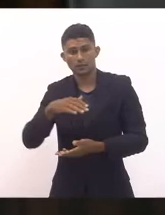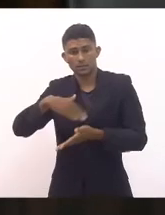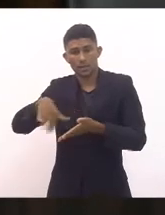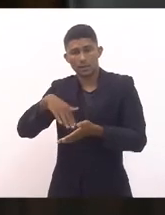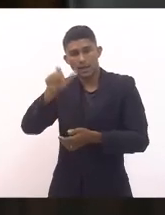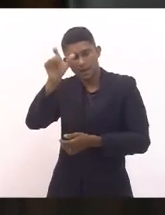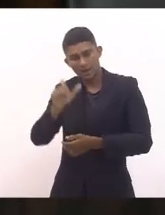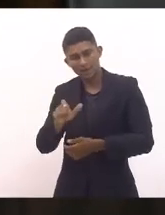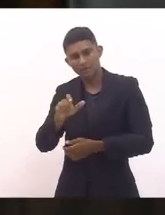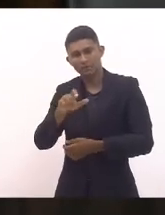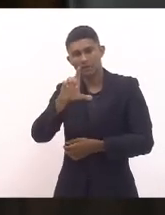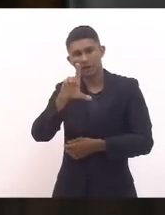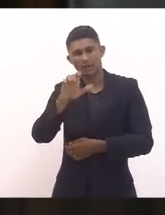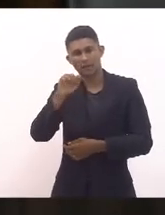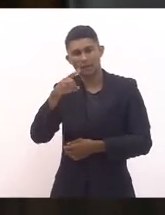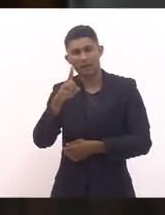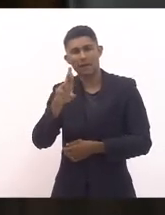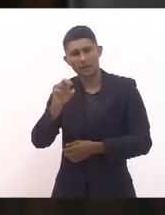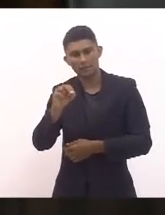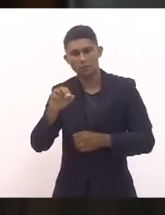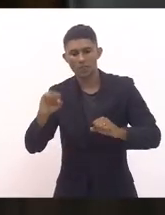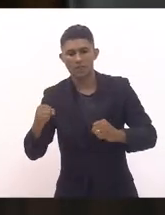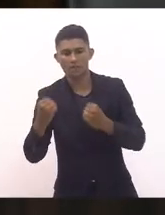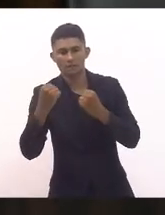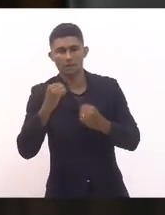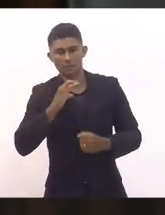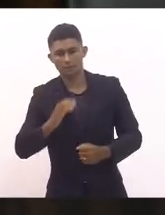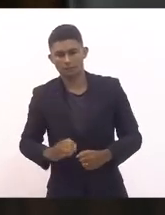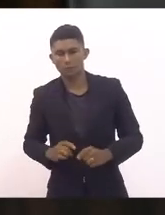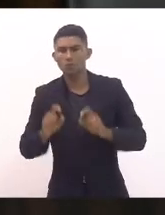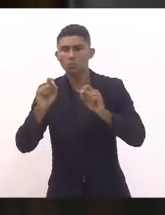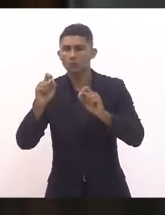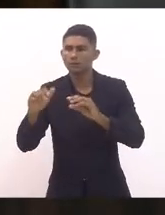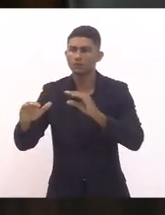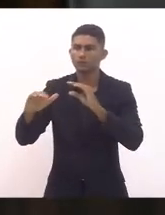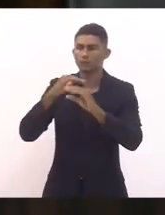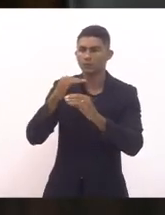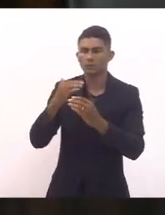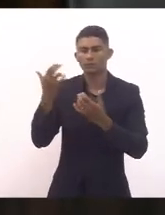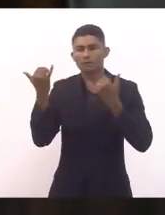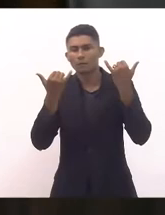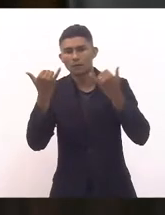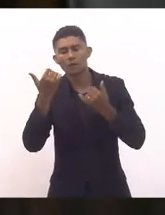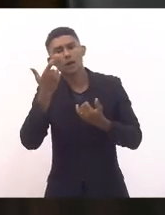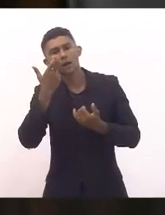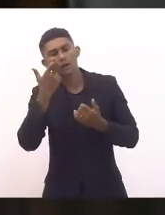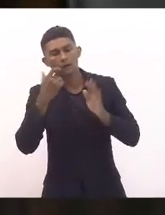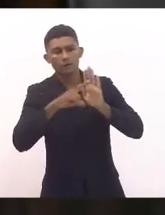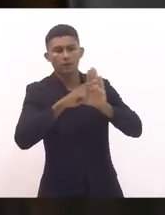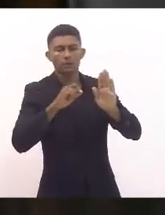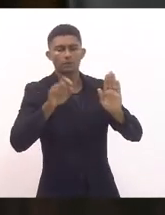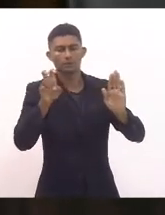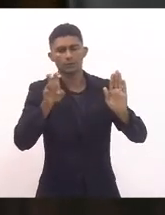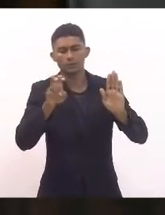BM Leandro Sampaio Monteiro, o envio de mensagem dispondo sobre a alteração do artigo 5º da